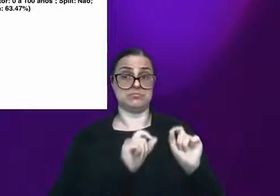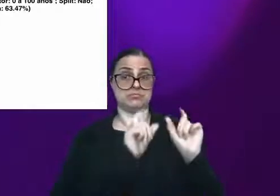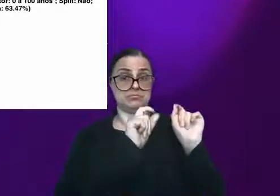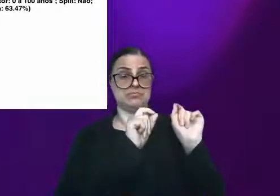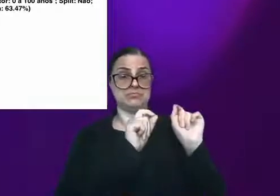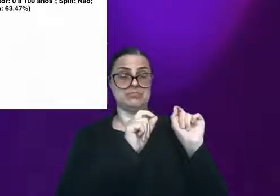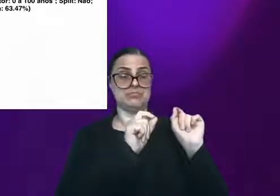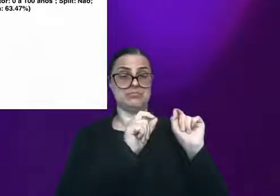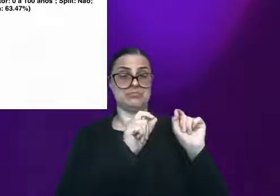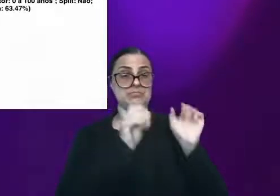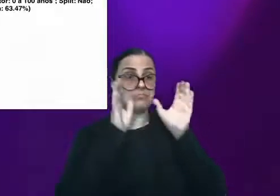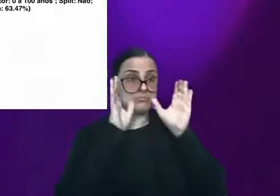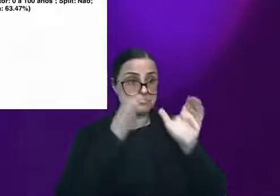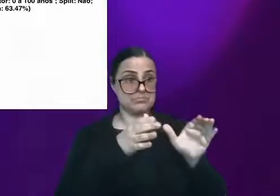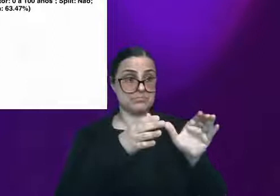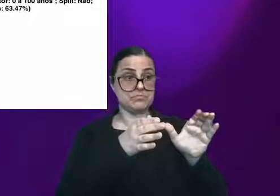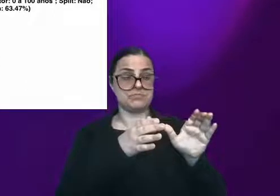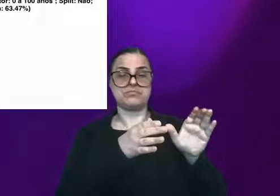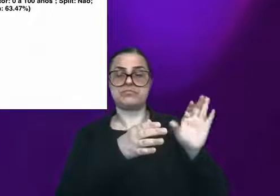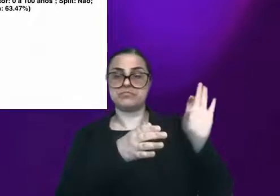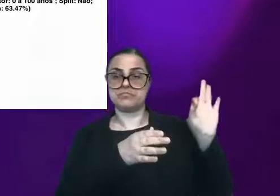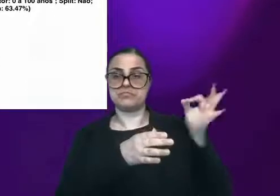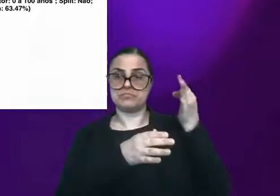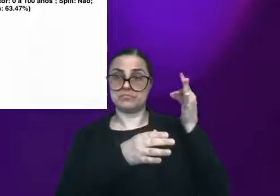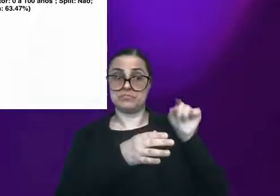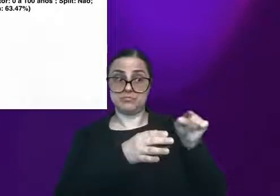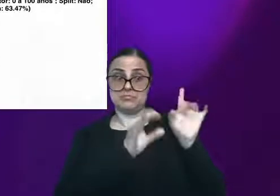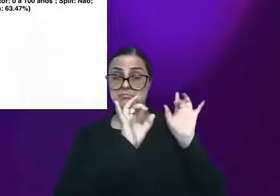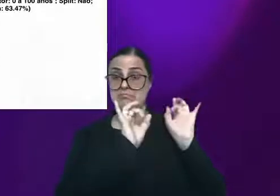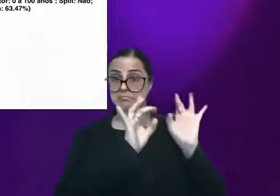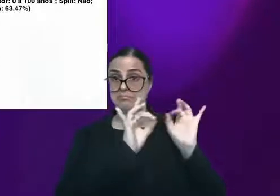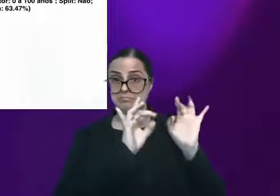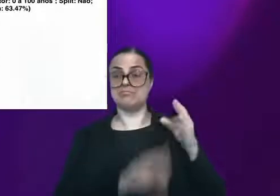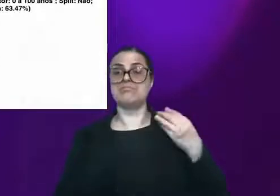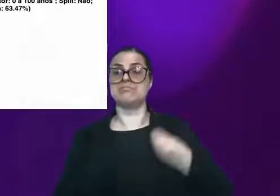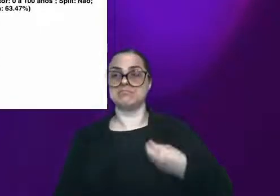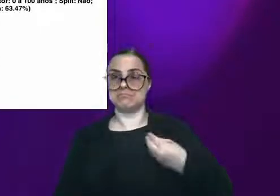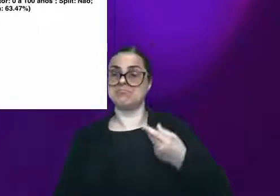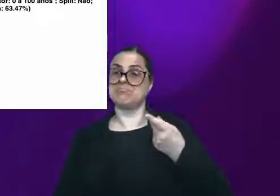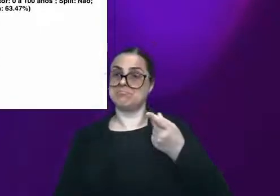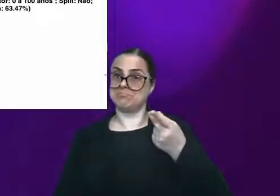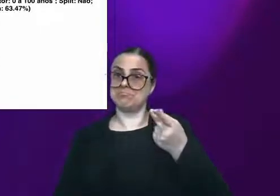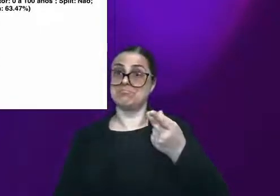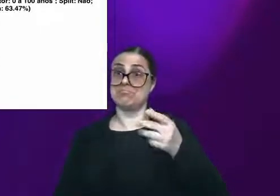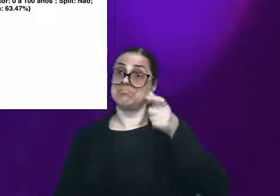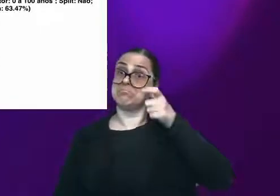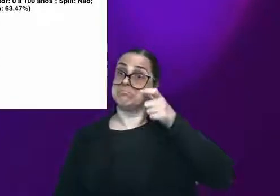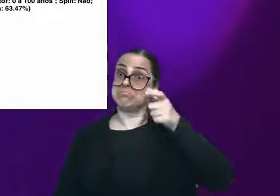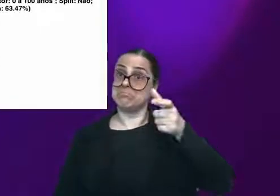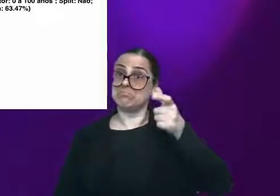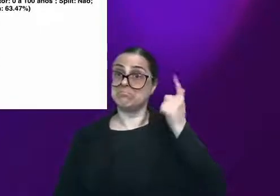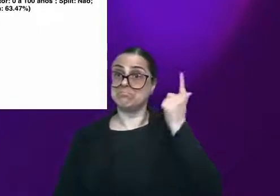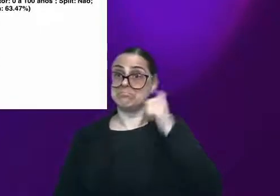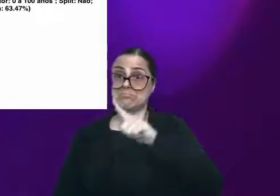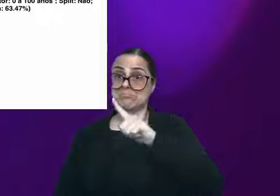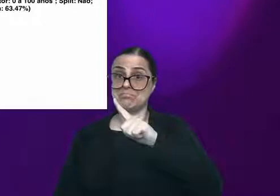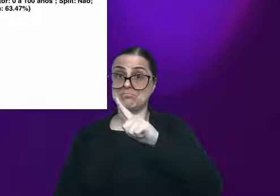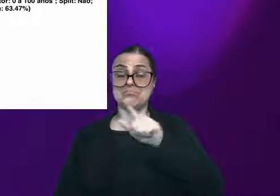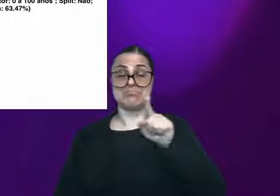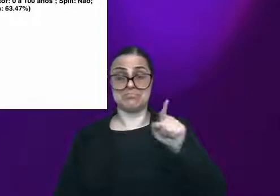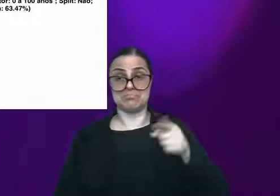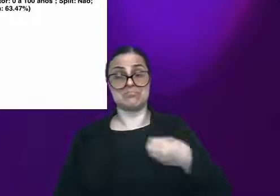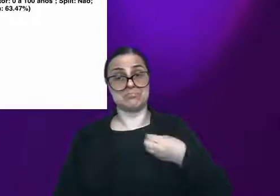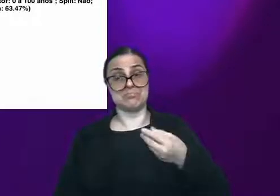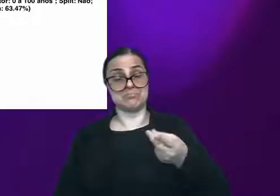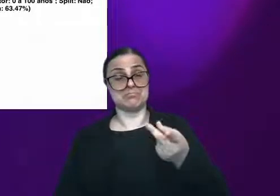situação especial, ele acaba tendo uma sobrevida também bastante interessante e semelhante